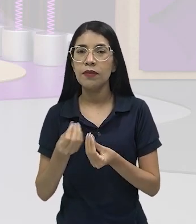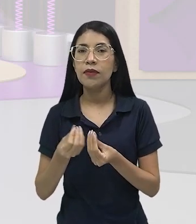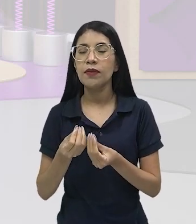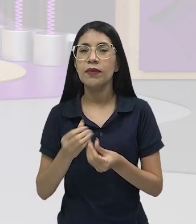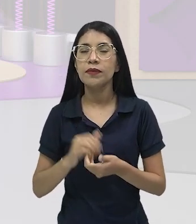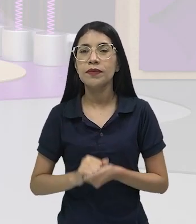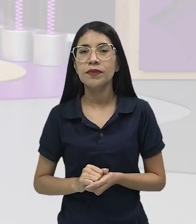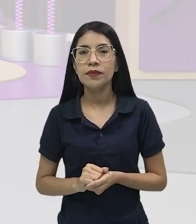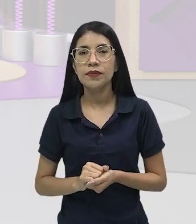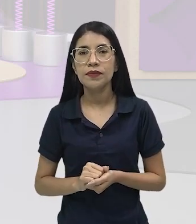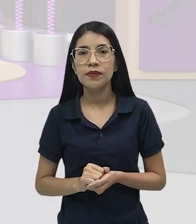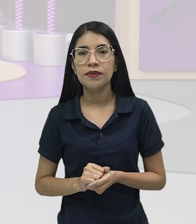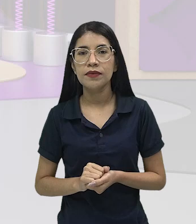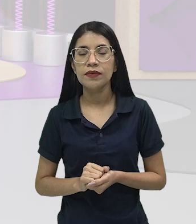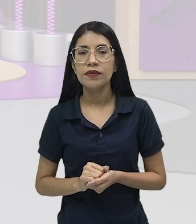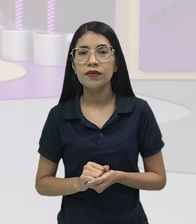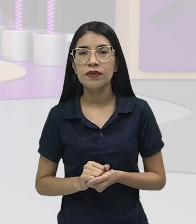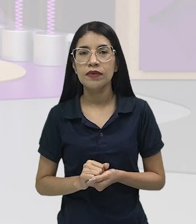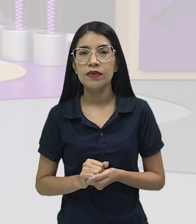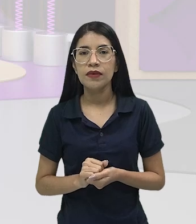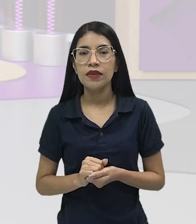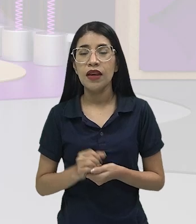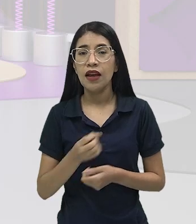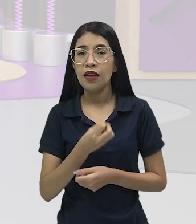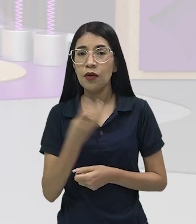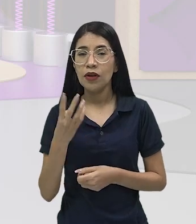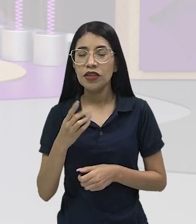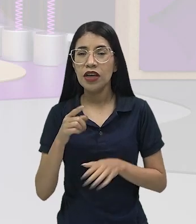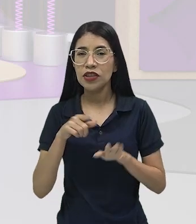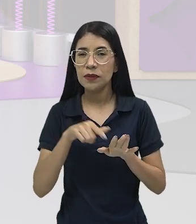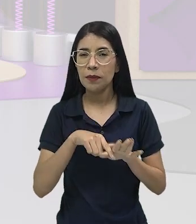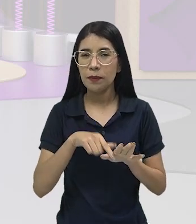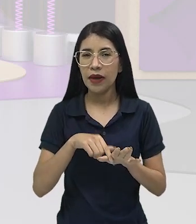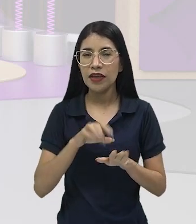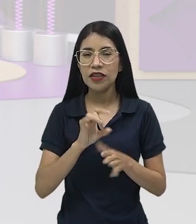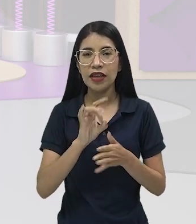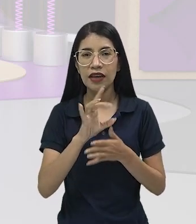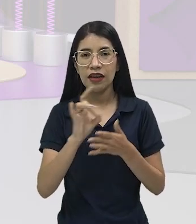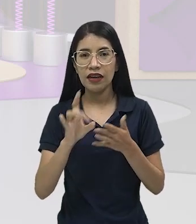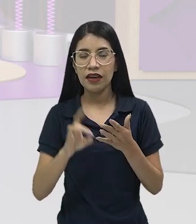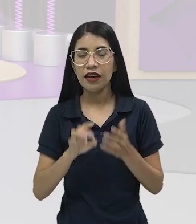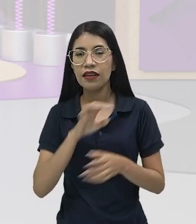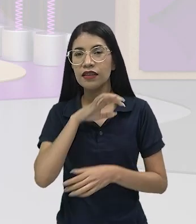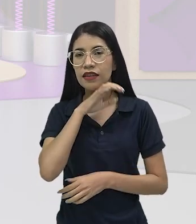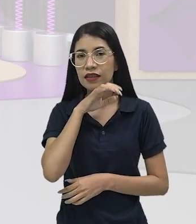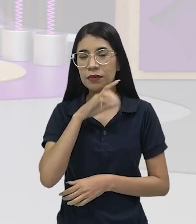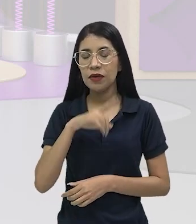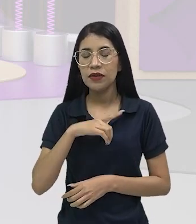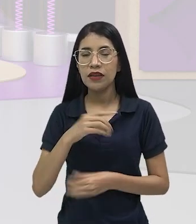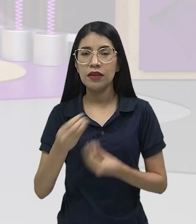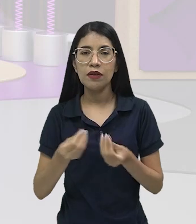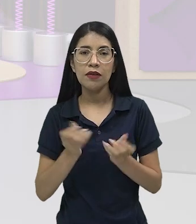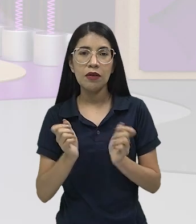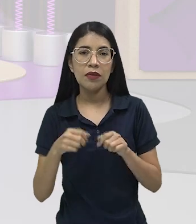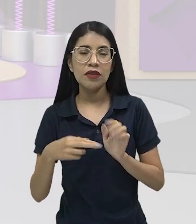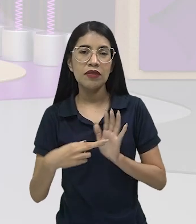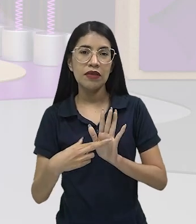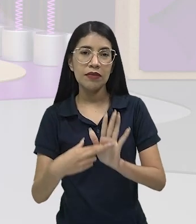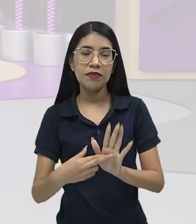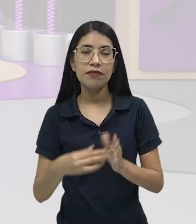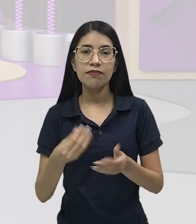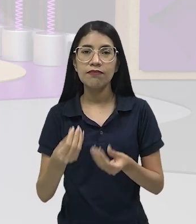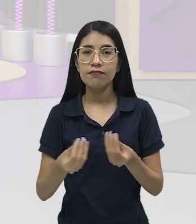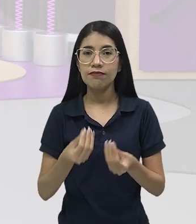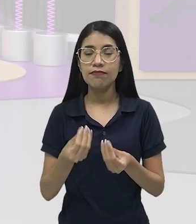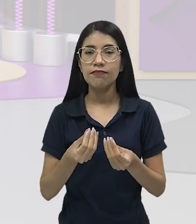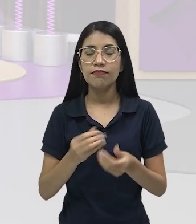relação com as patas desses animais. E como é que nós podemos retratar estas